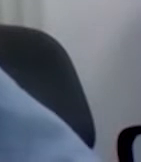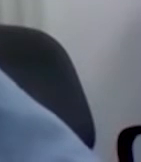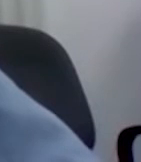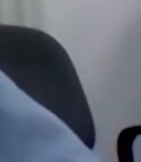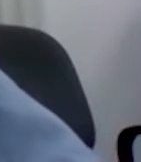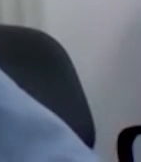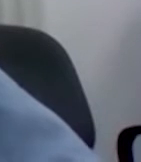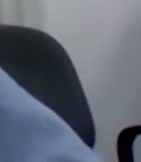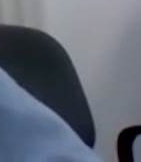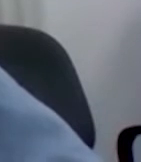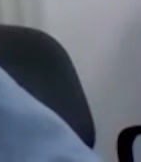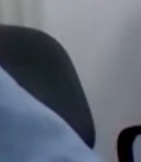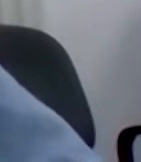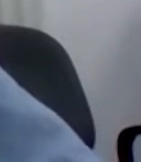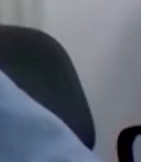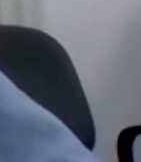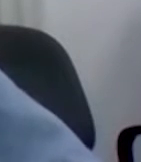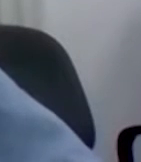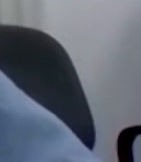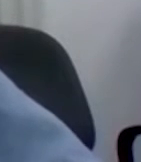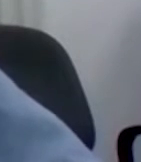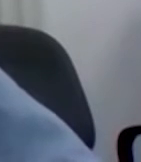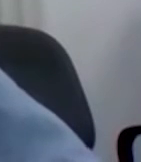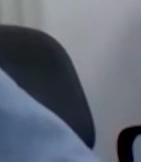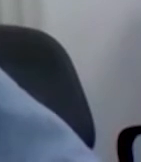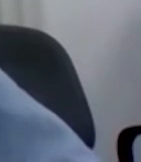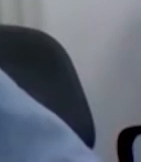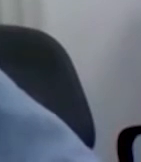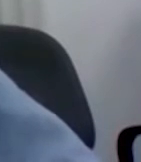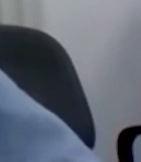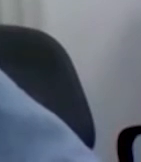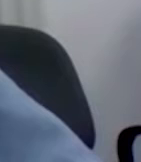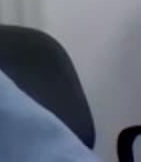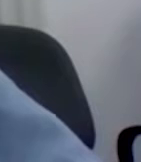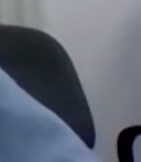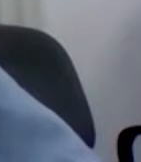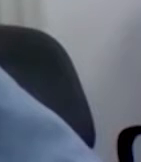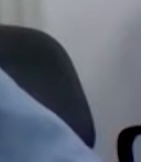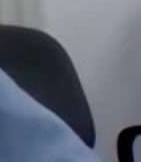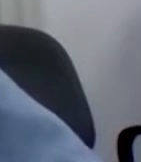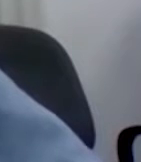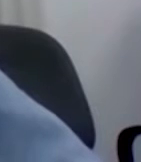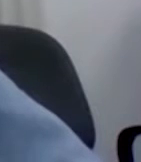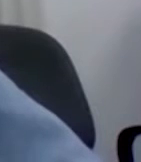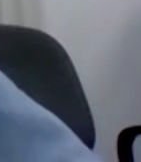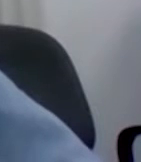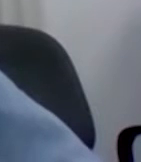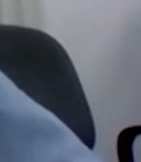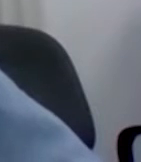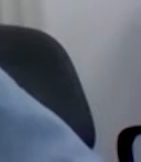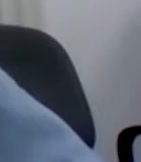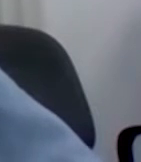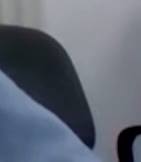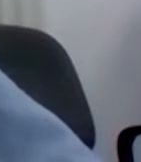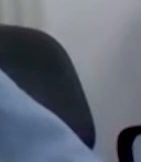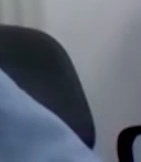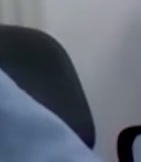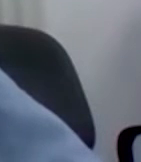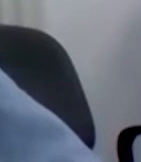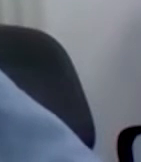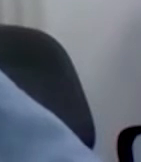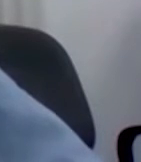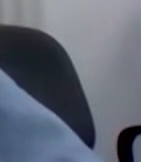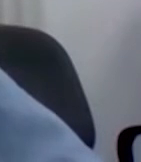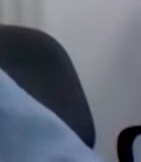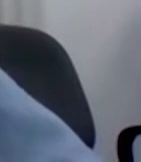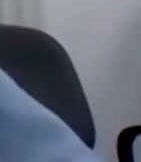será aplicada exclusivamente em sinalização, engenharia de tráfego, engenharia de